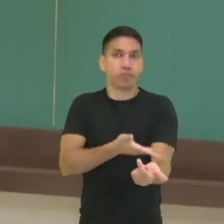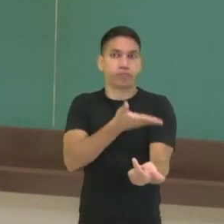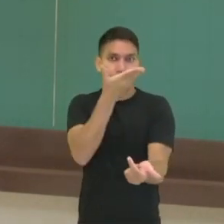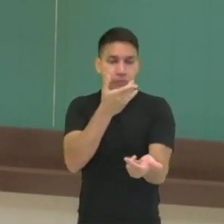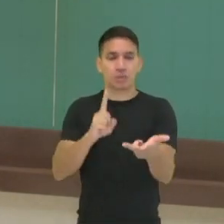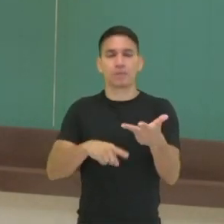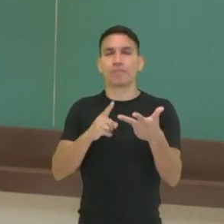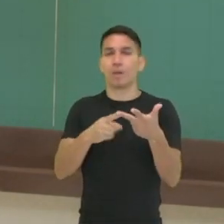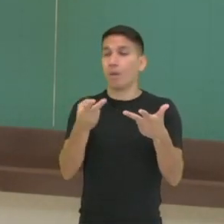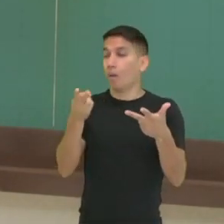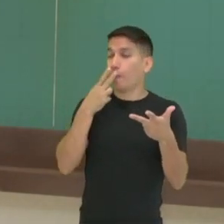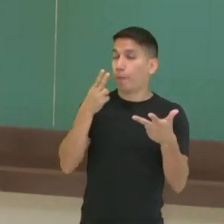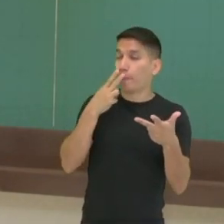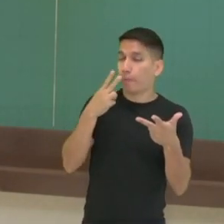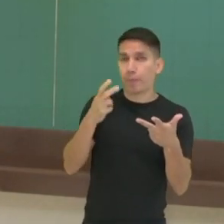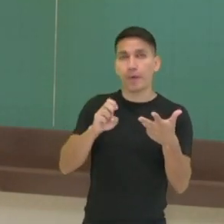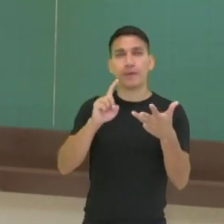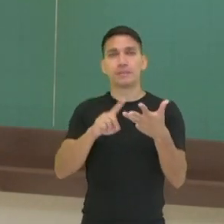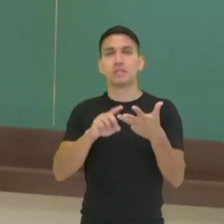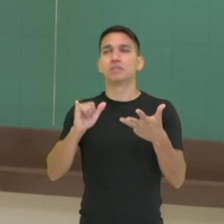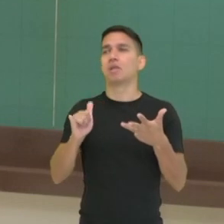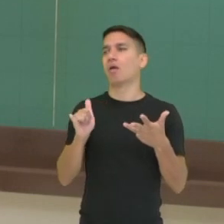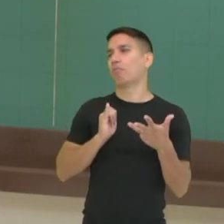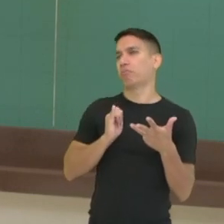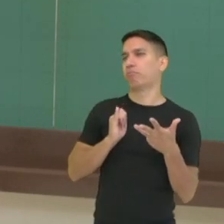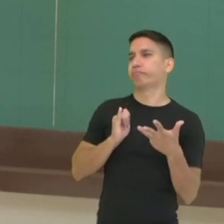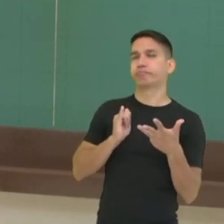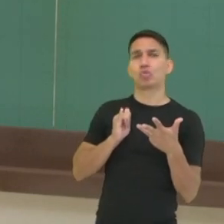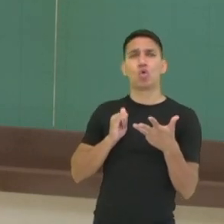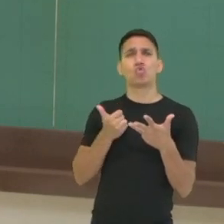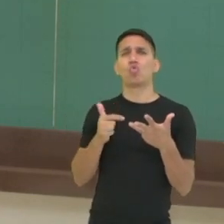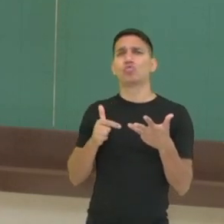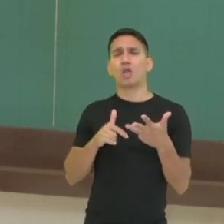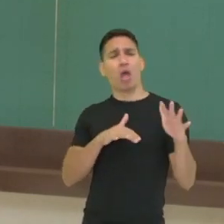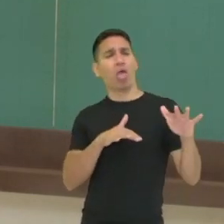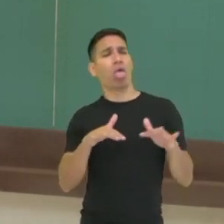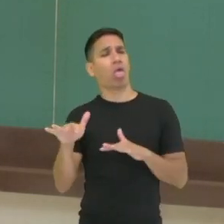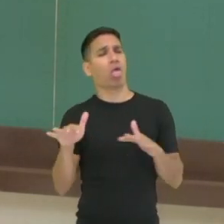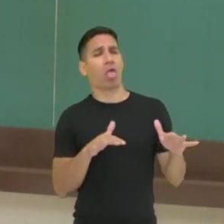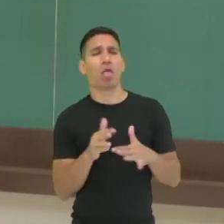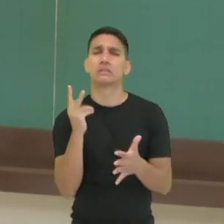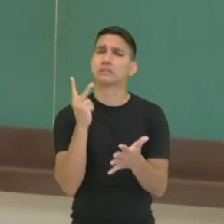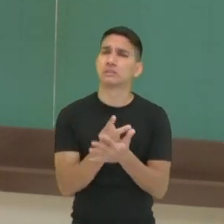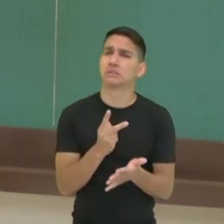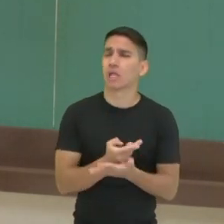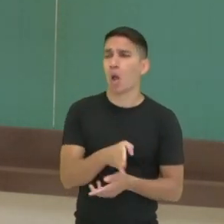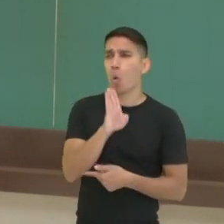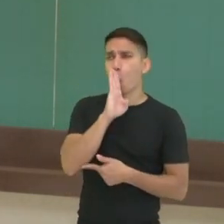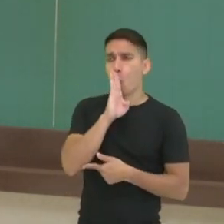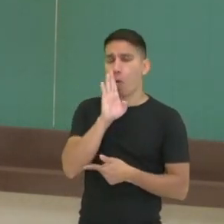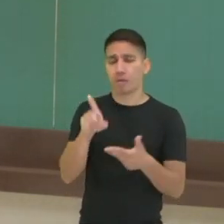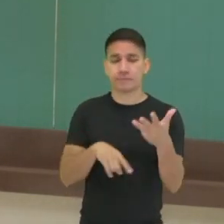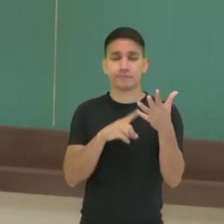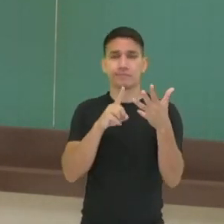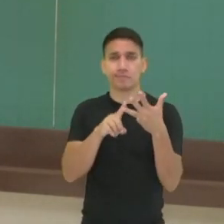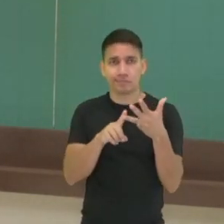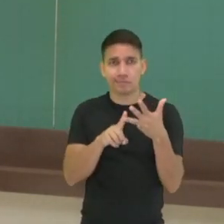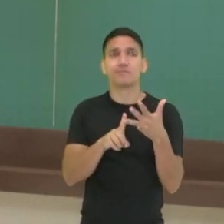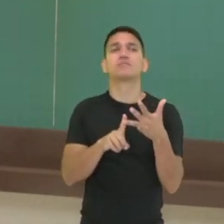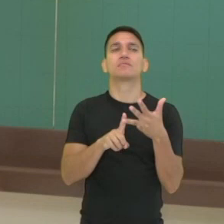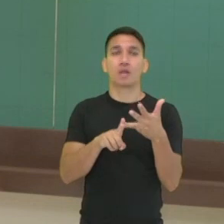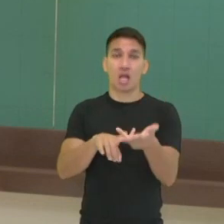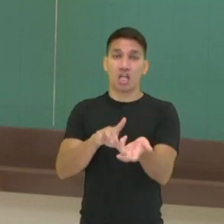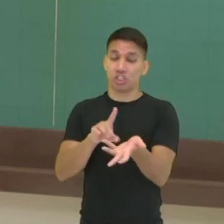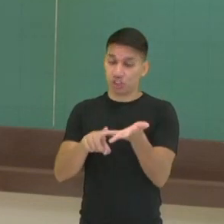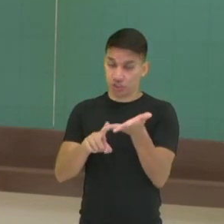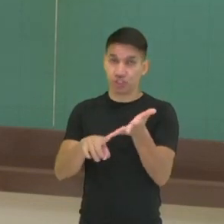que não se mexe, que não faz uma atividade física, ou seja, fica muito paradinha, sedentarismo, e ter